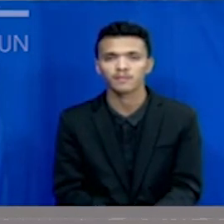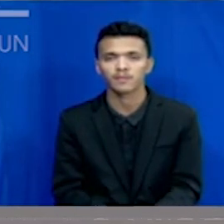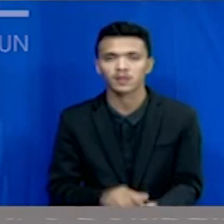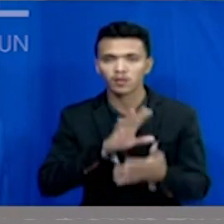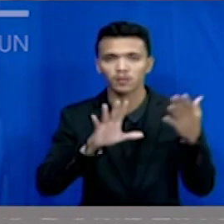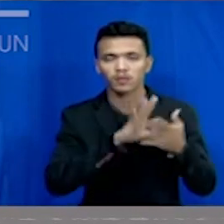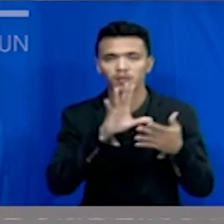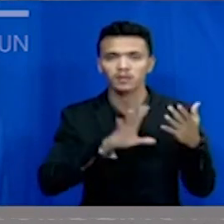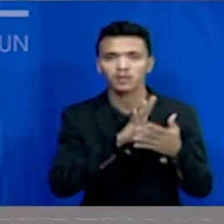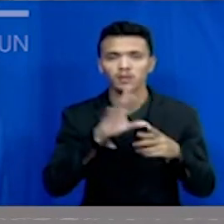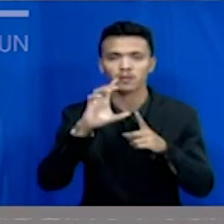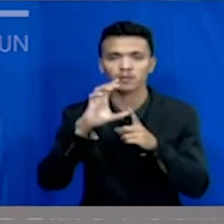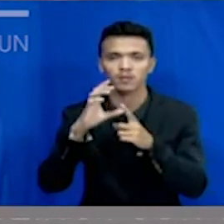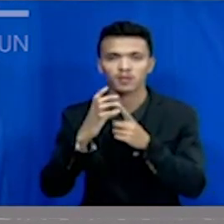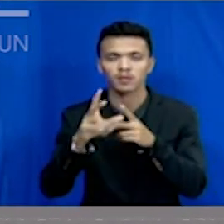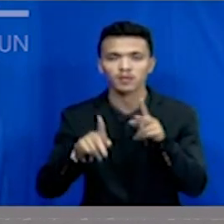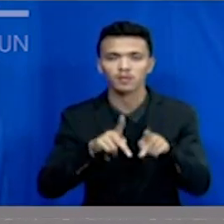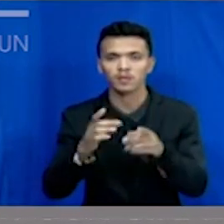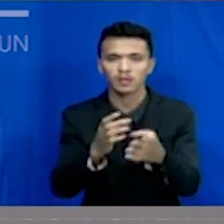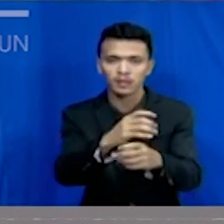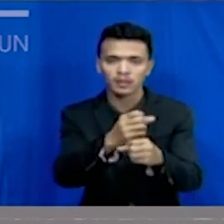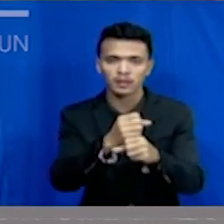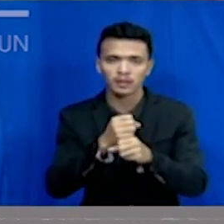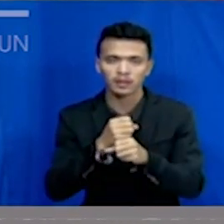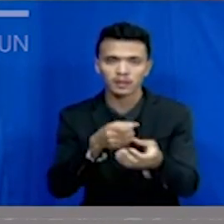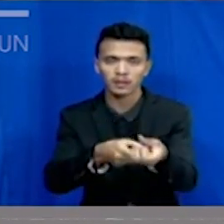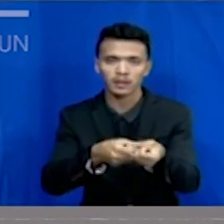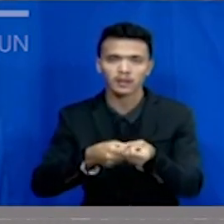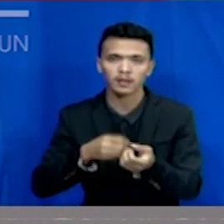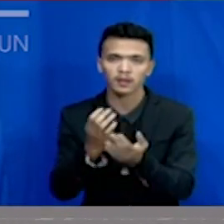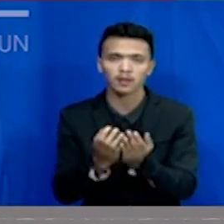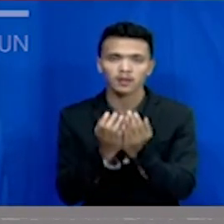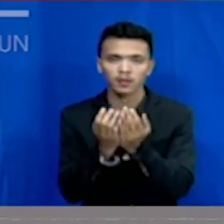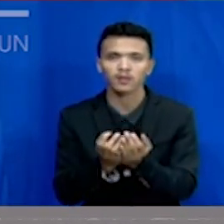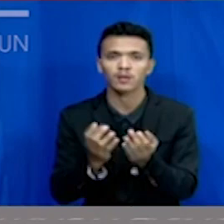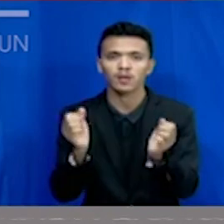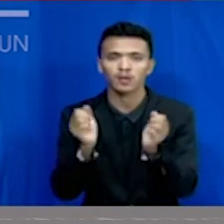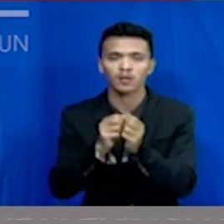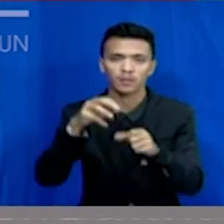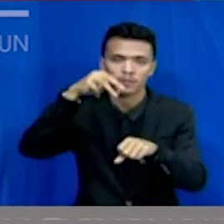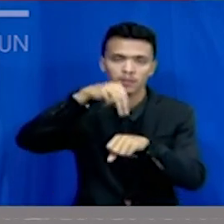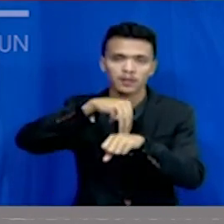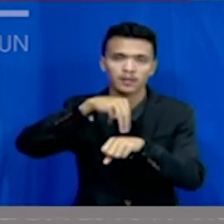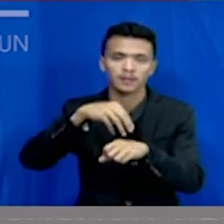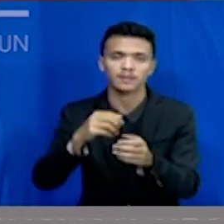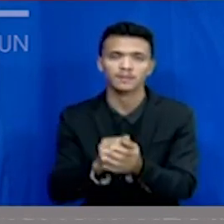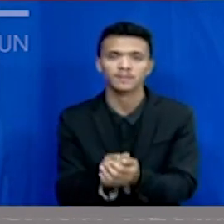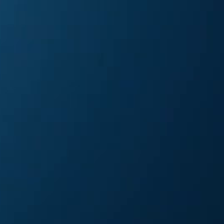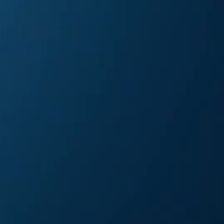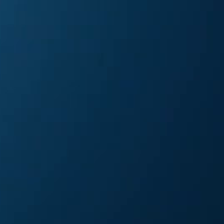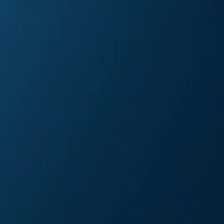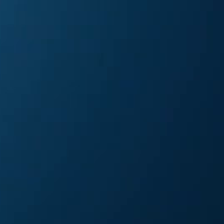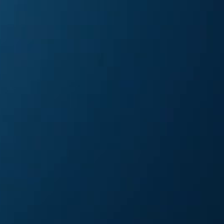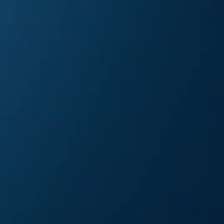comemoração festa cultural comunitária da Daró remata a celebração missa. Husi Atauro Miguel de Jesus